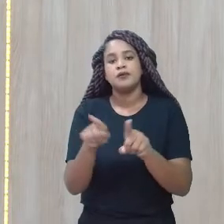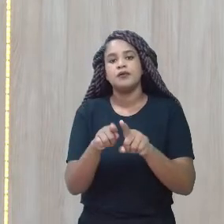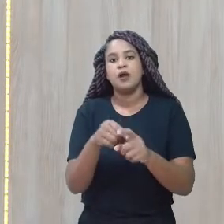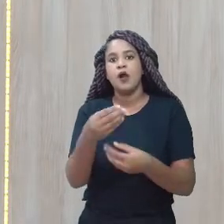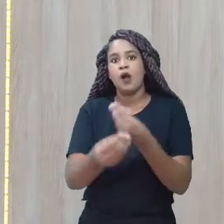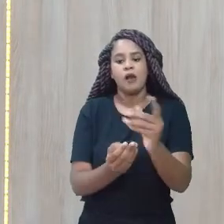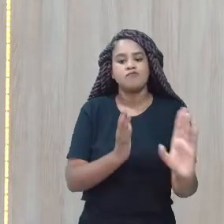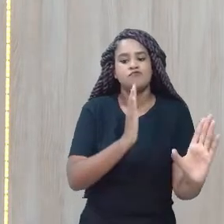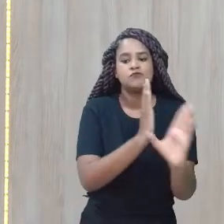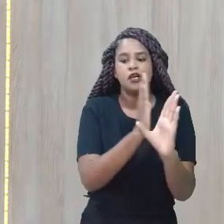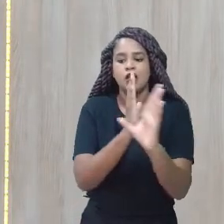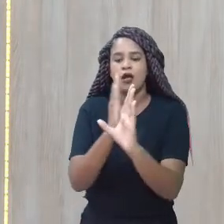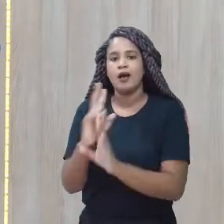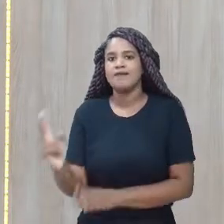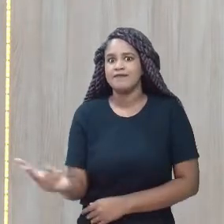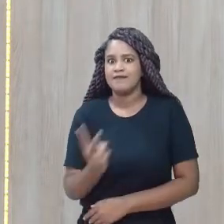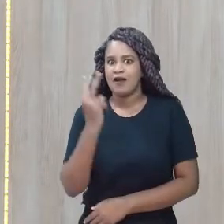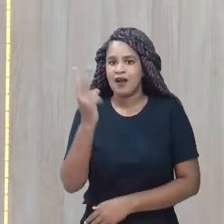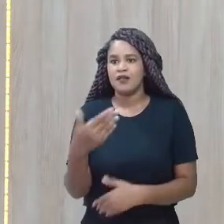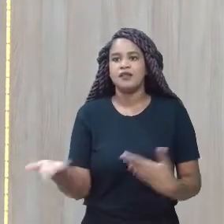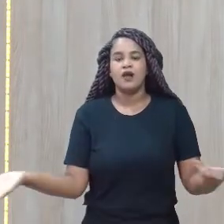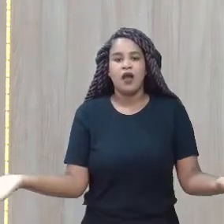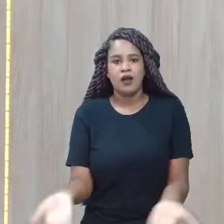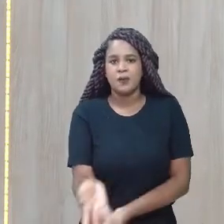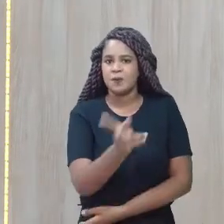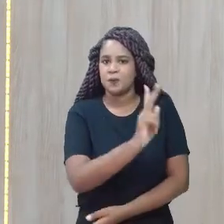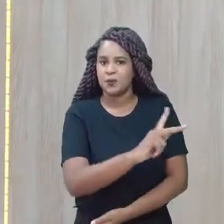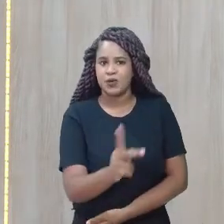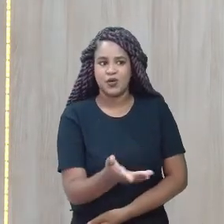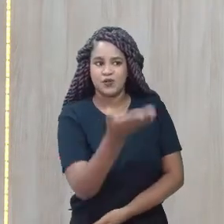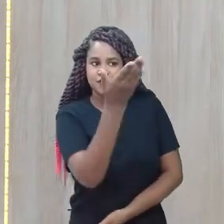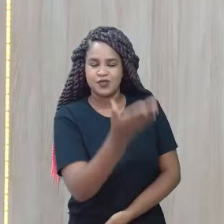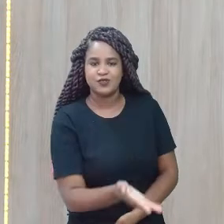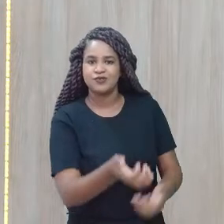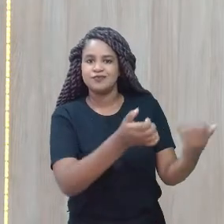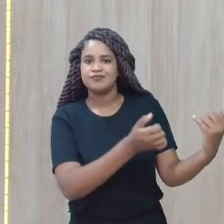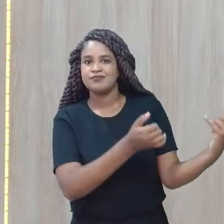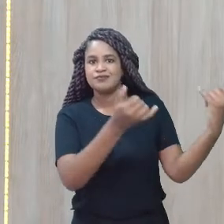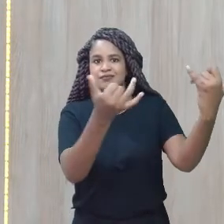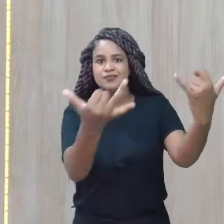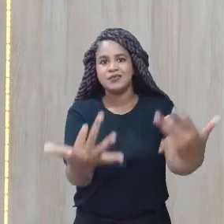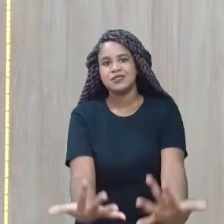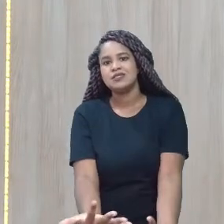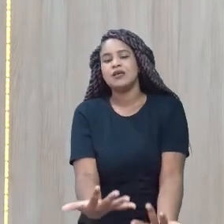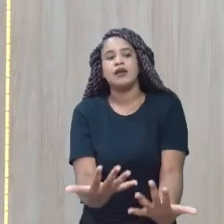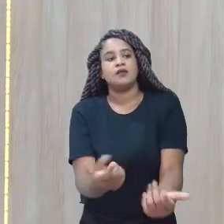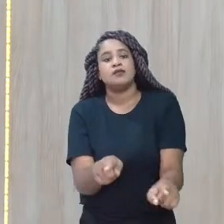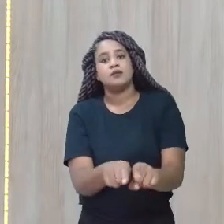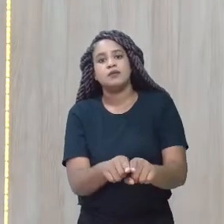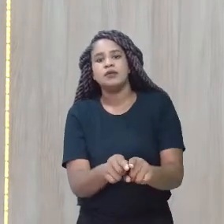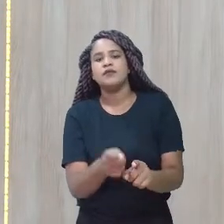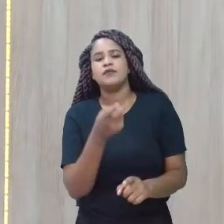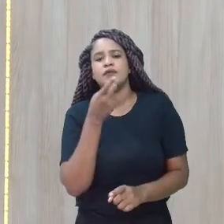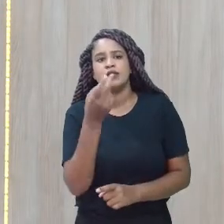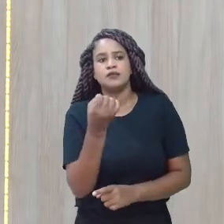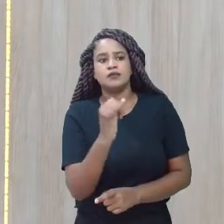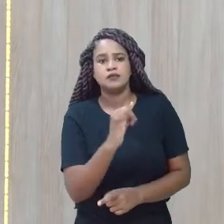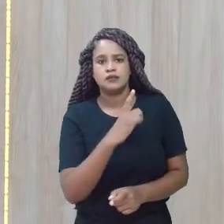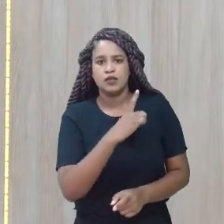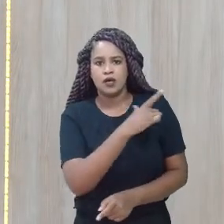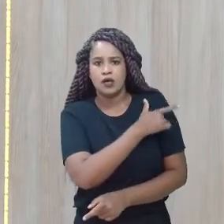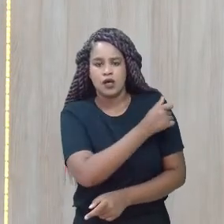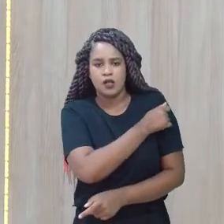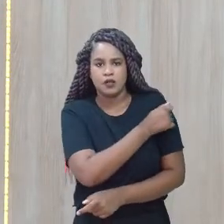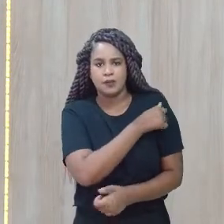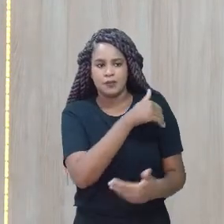para encontrar esses valores. Aí eu vou dar uma passadinha ali para o professor Tiago para ele fazer as considerações dele, verificar se já tem alguém no chat e já tem alguma dúvida. E